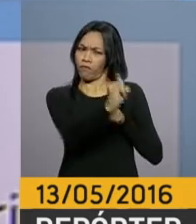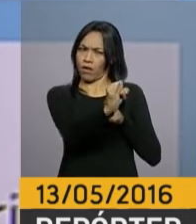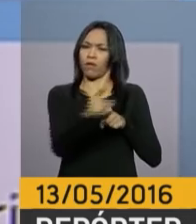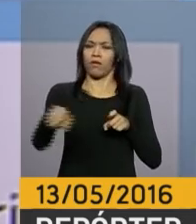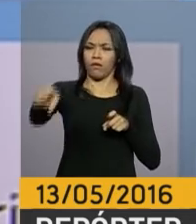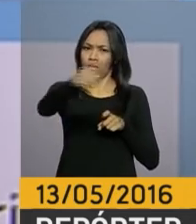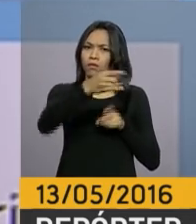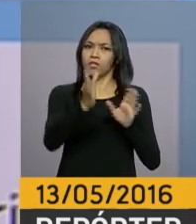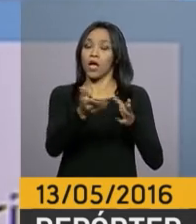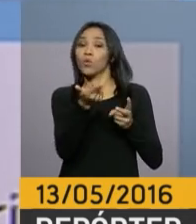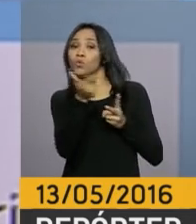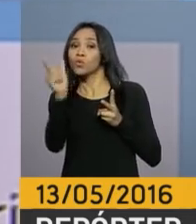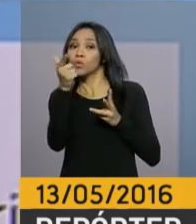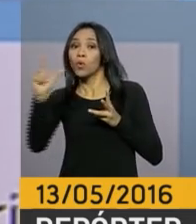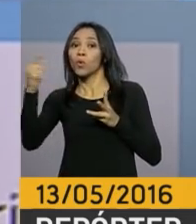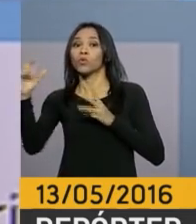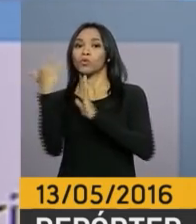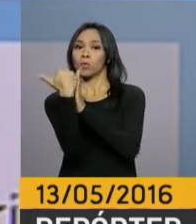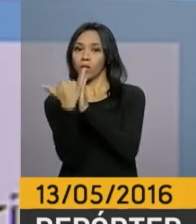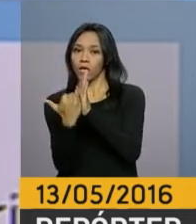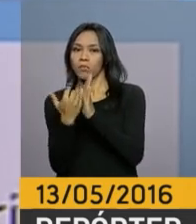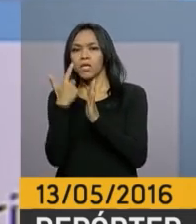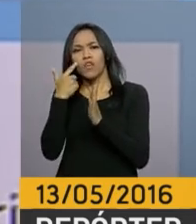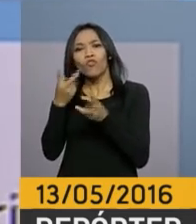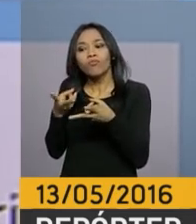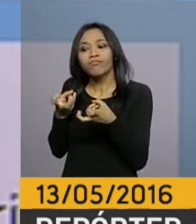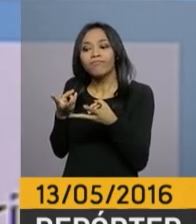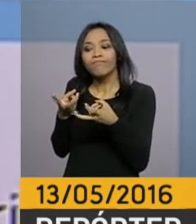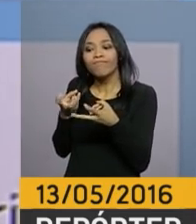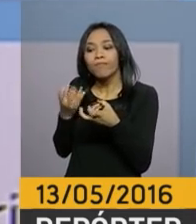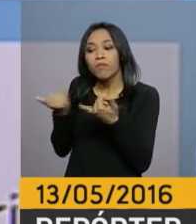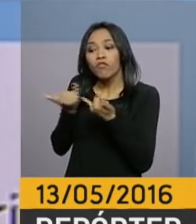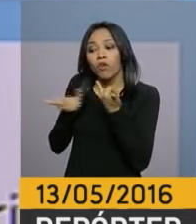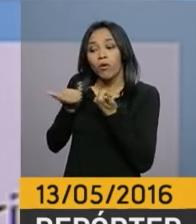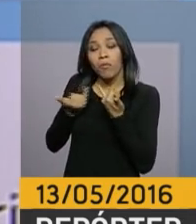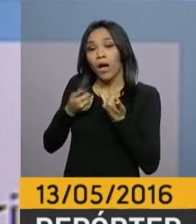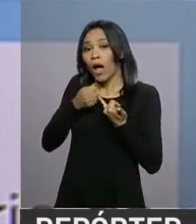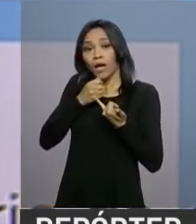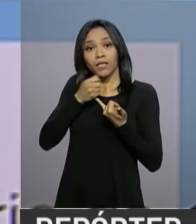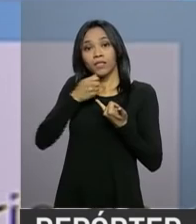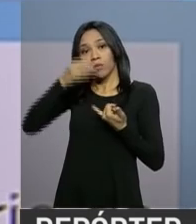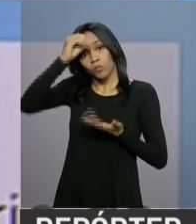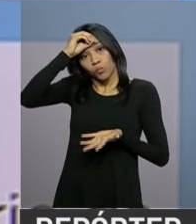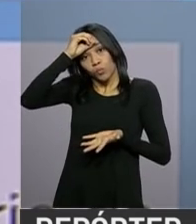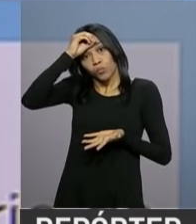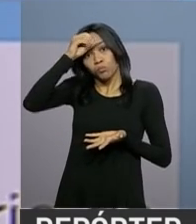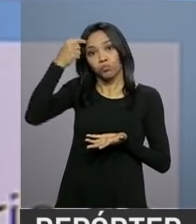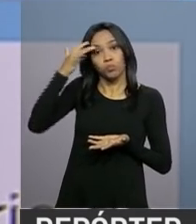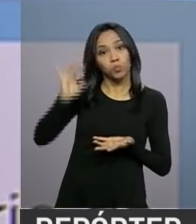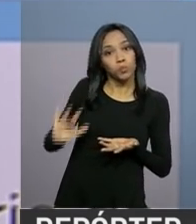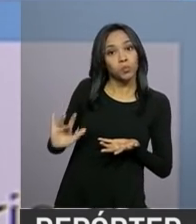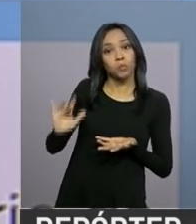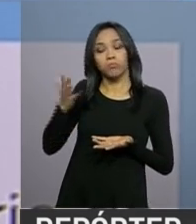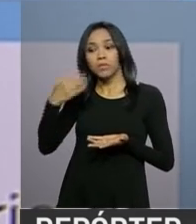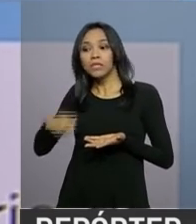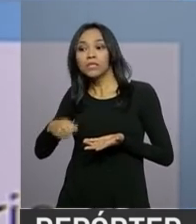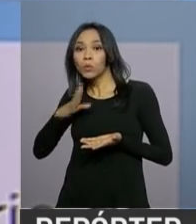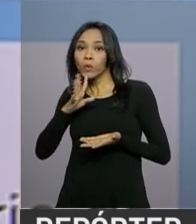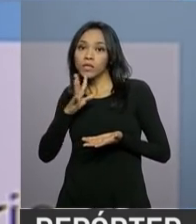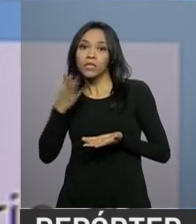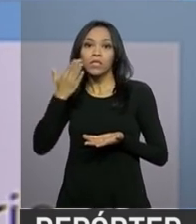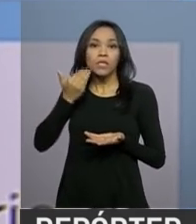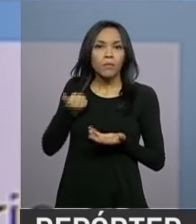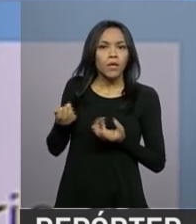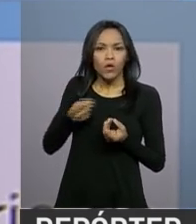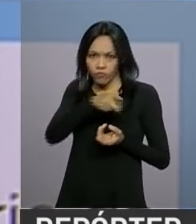programas eu vou me informar ainda não tive tempo de de avaliar essas essas demais ou mais especialidades que